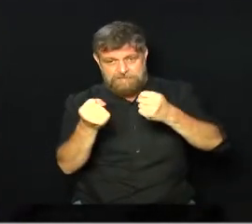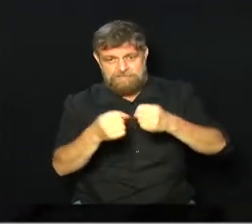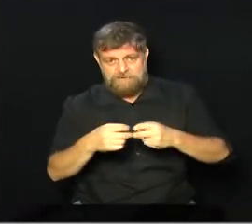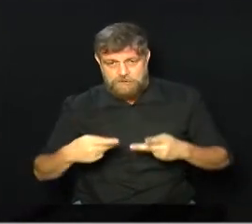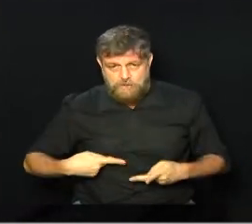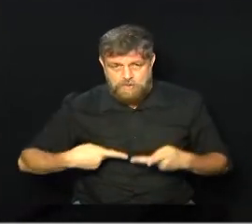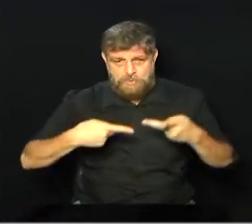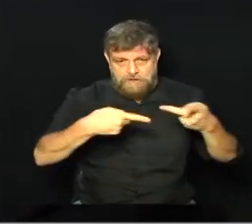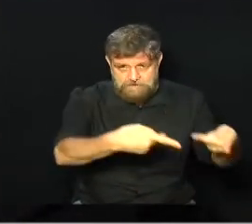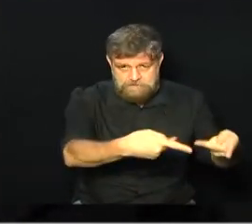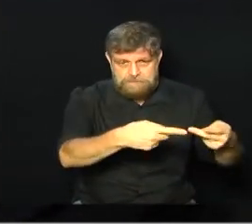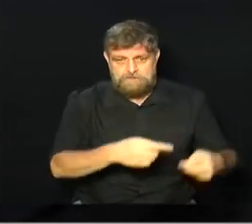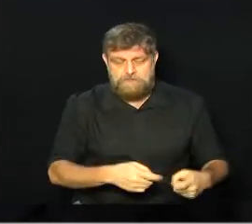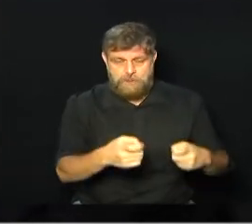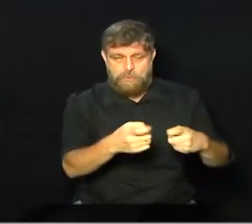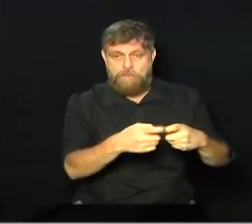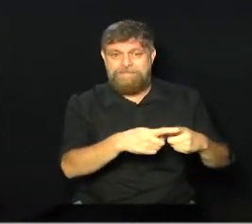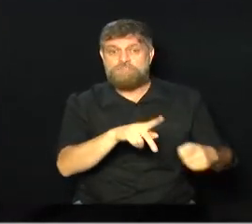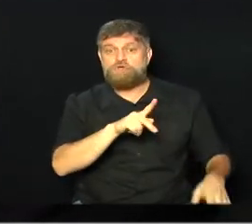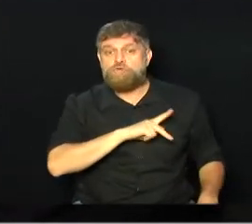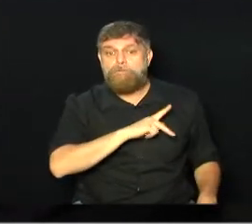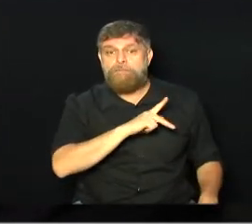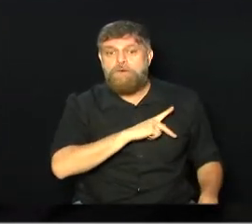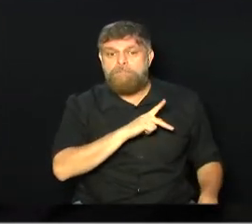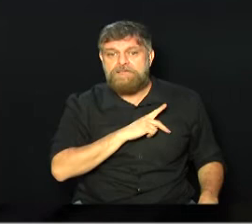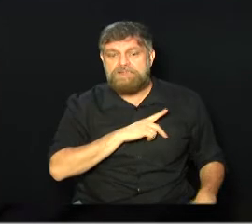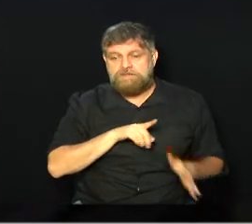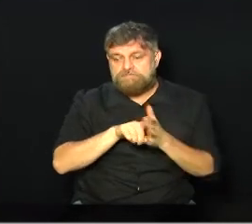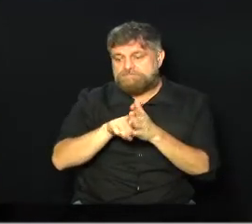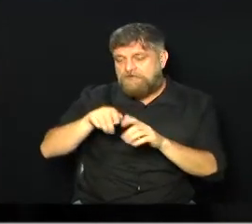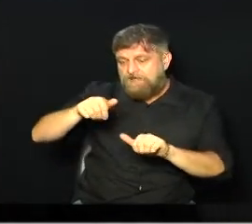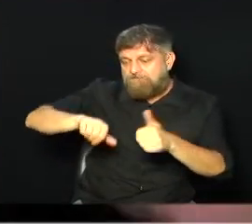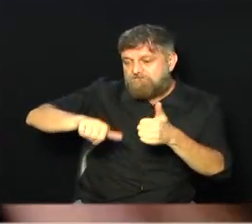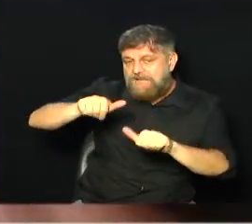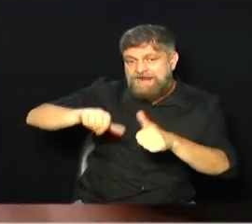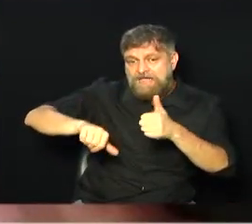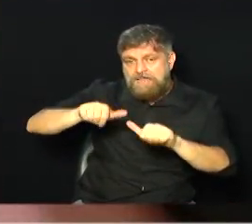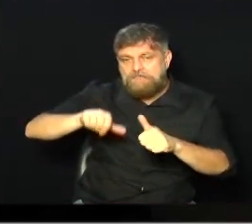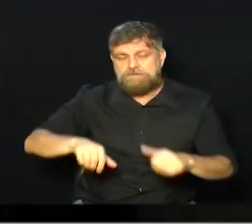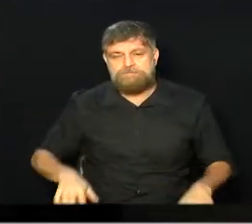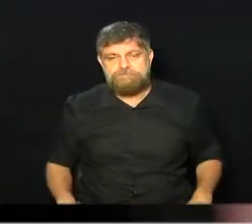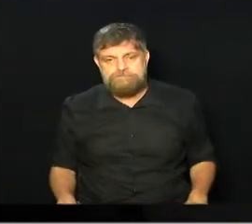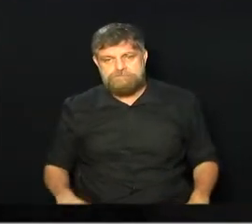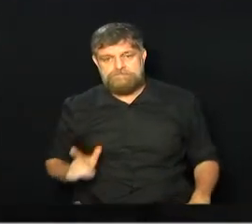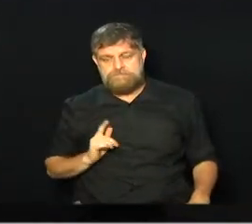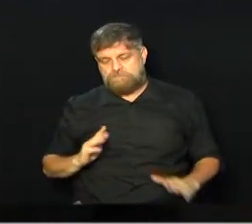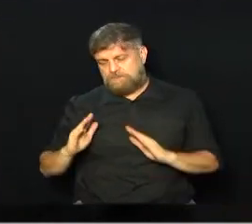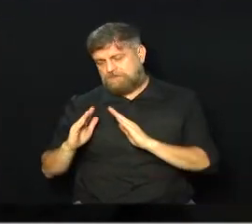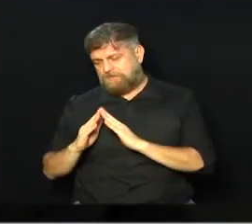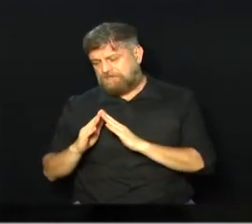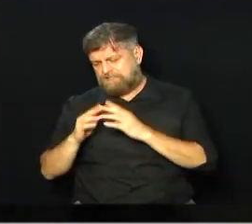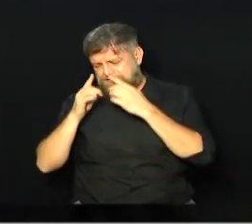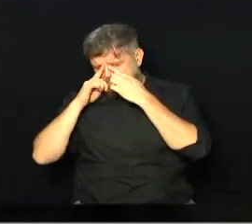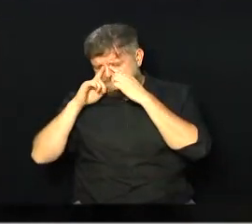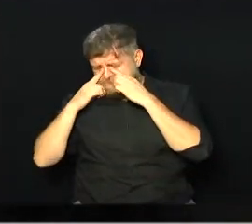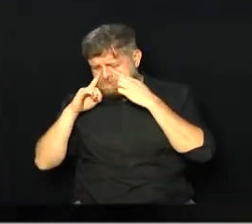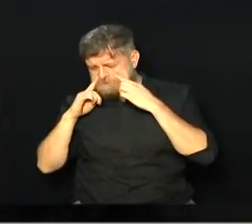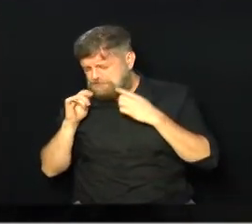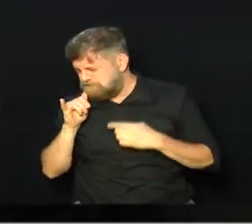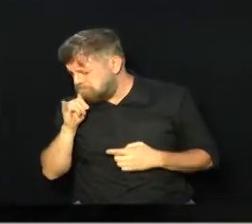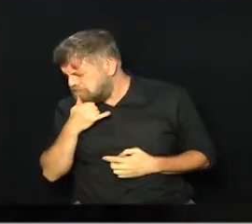que o médico do Palmeiras vai te examinar. Aí fui em casa, tava chorando muito, muito